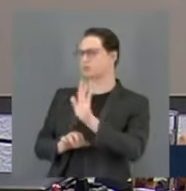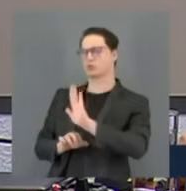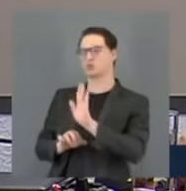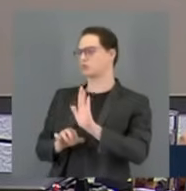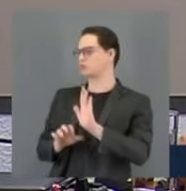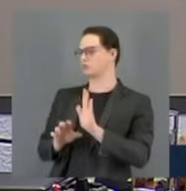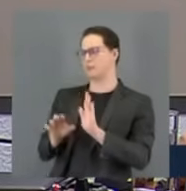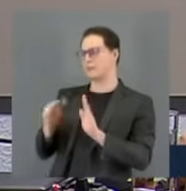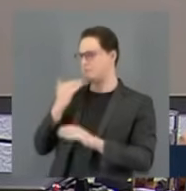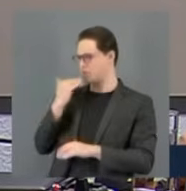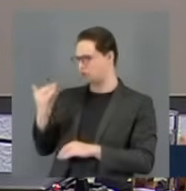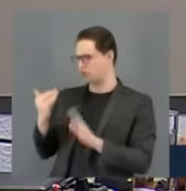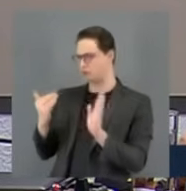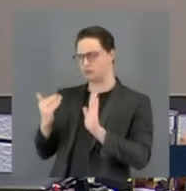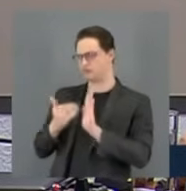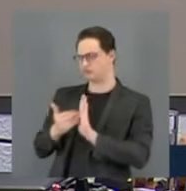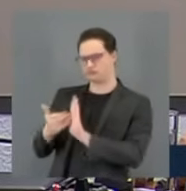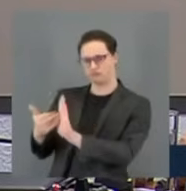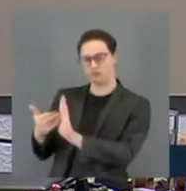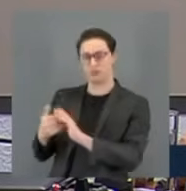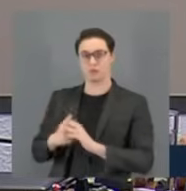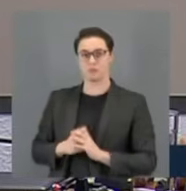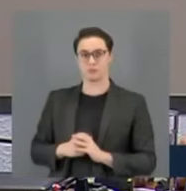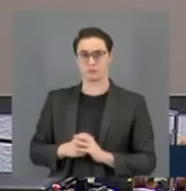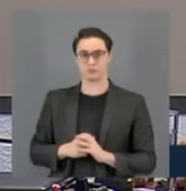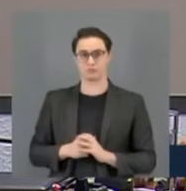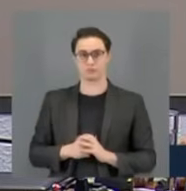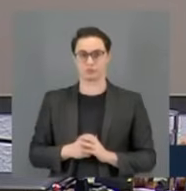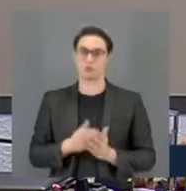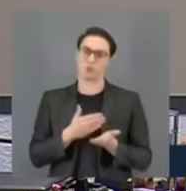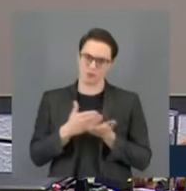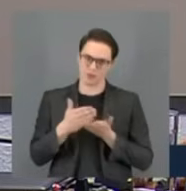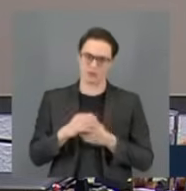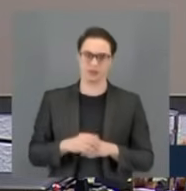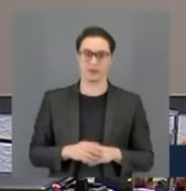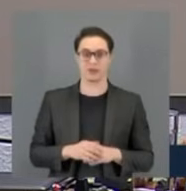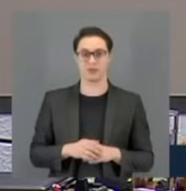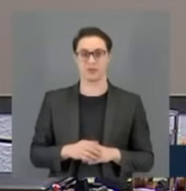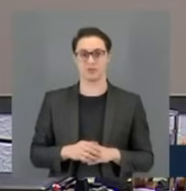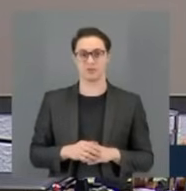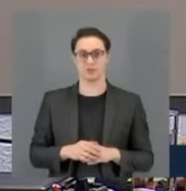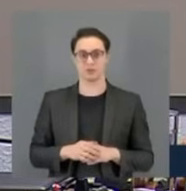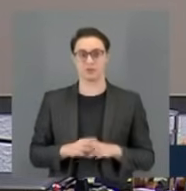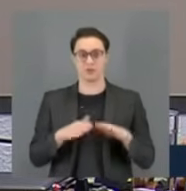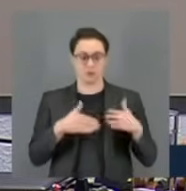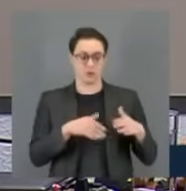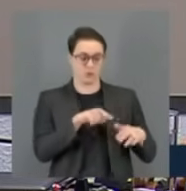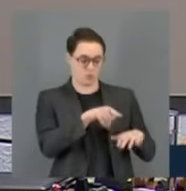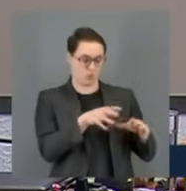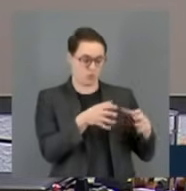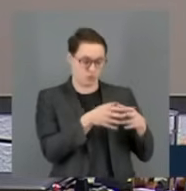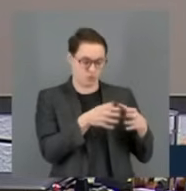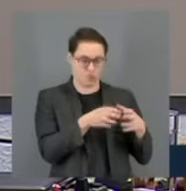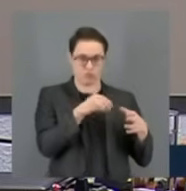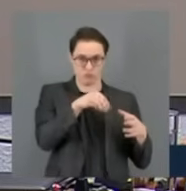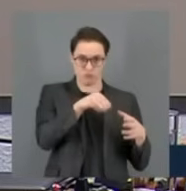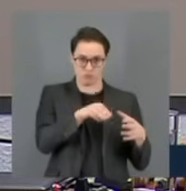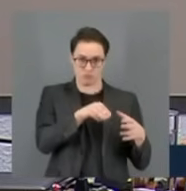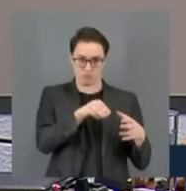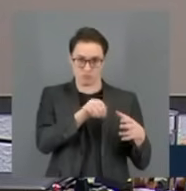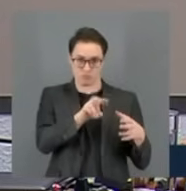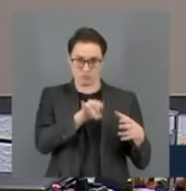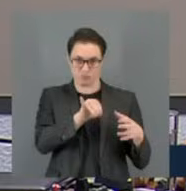rejeitou esse pedido no primeiro momento. Só que o movimento conservador só